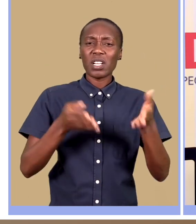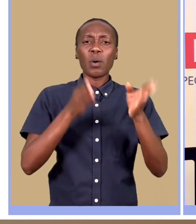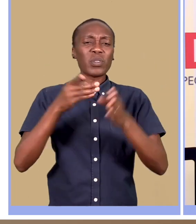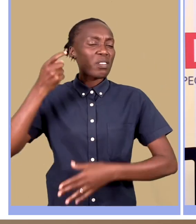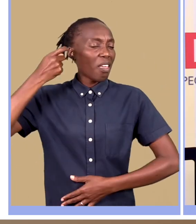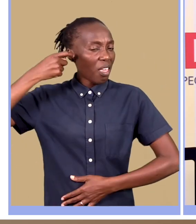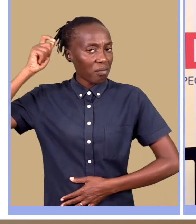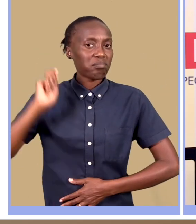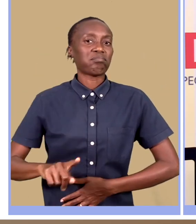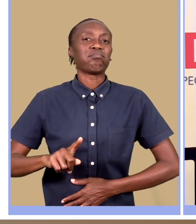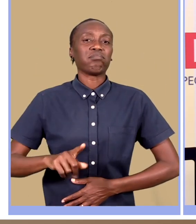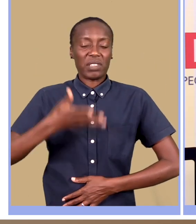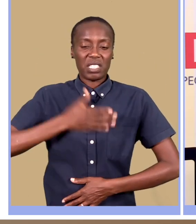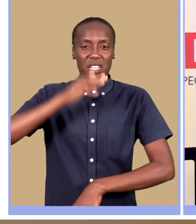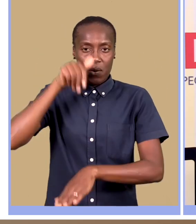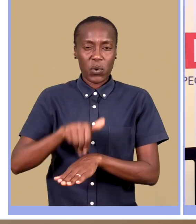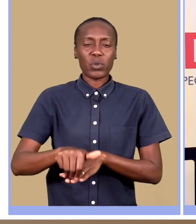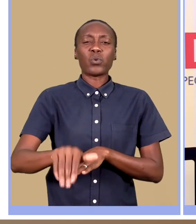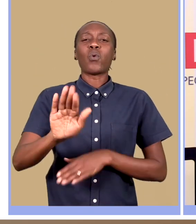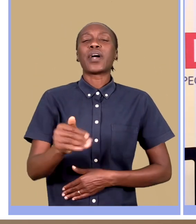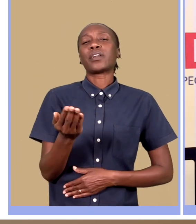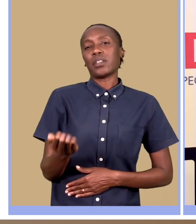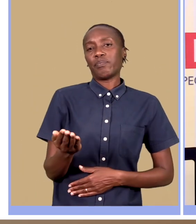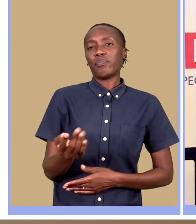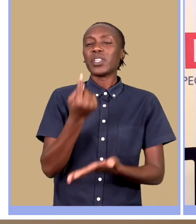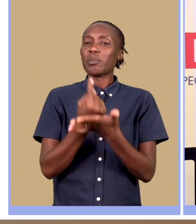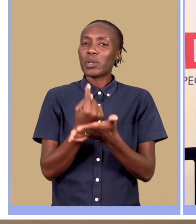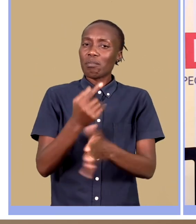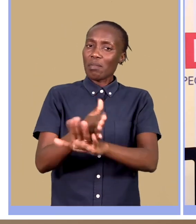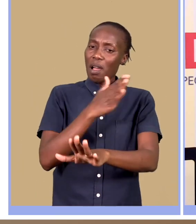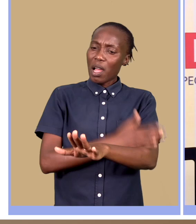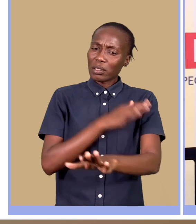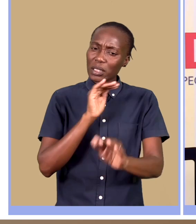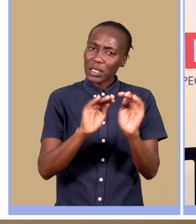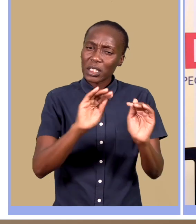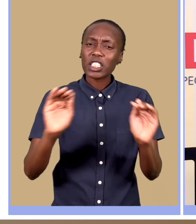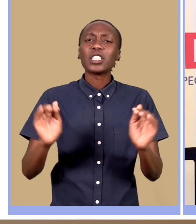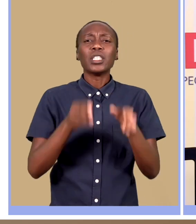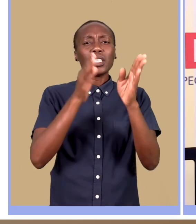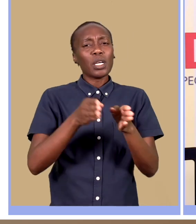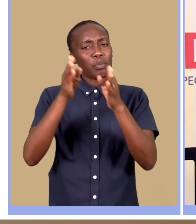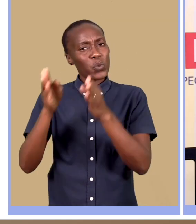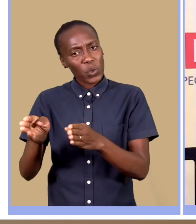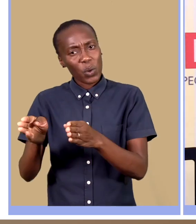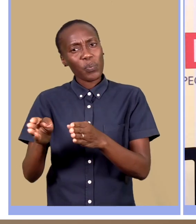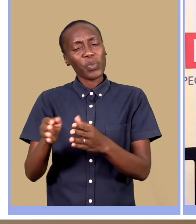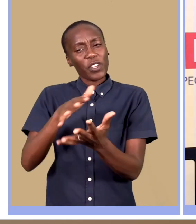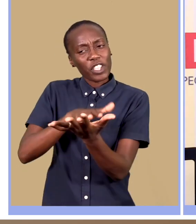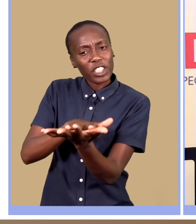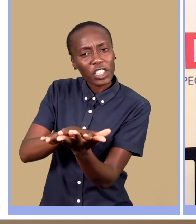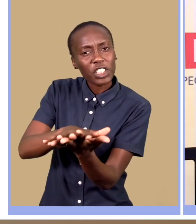tem que se trabalhar para que aquelas populações possam sair daquele lugar e também ser assentadas num